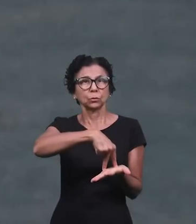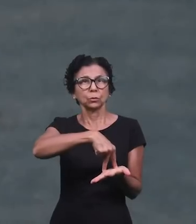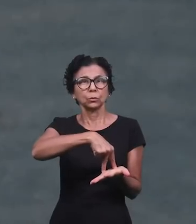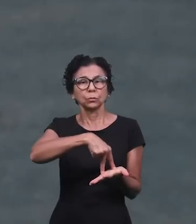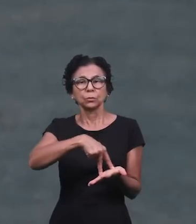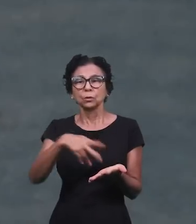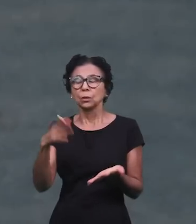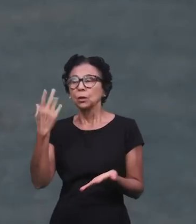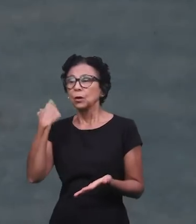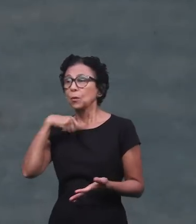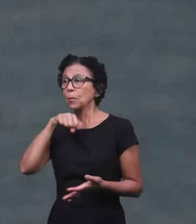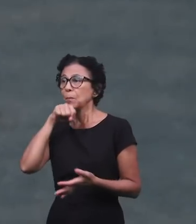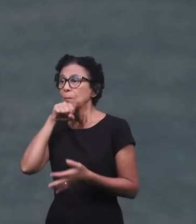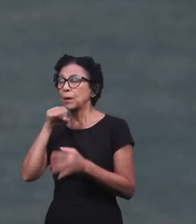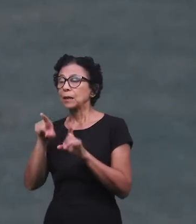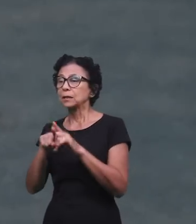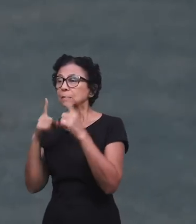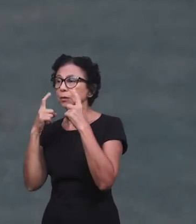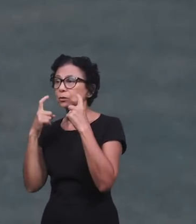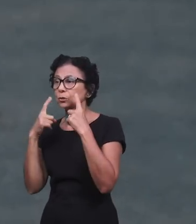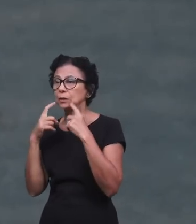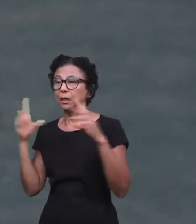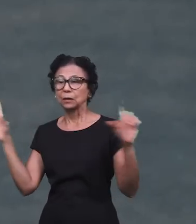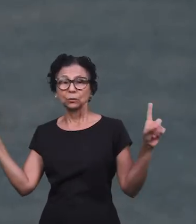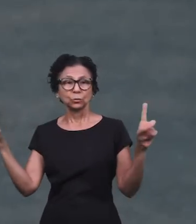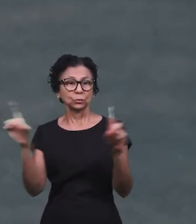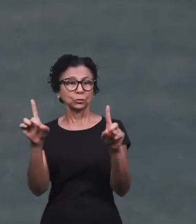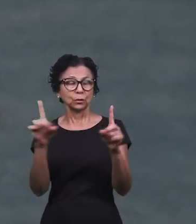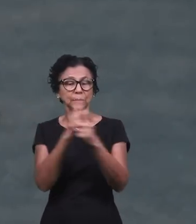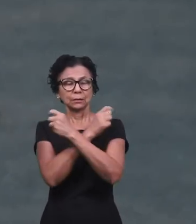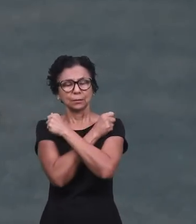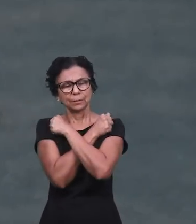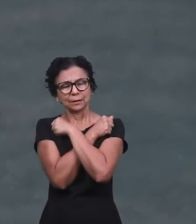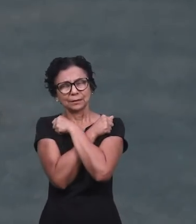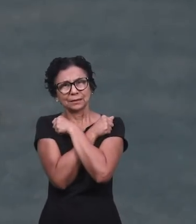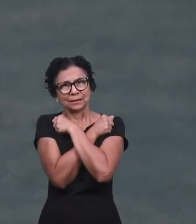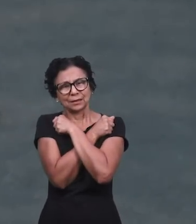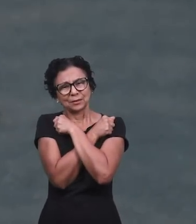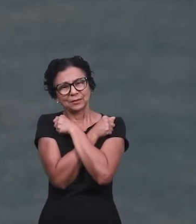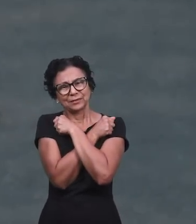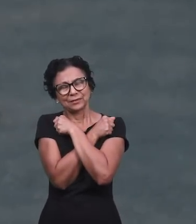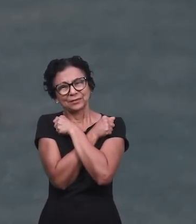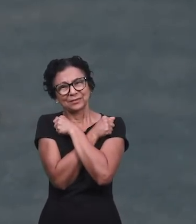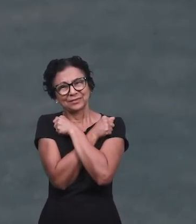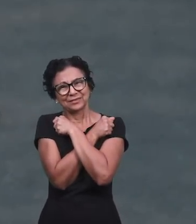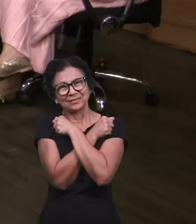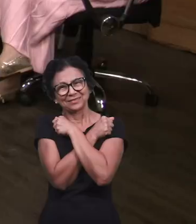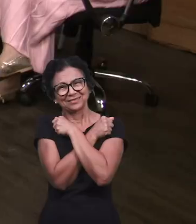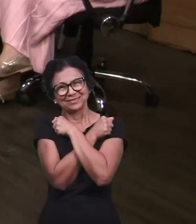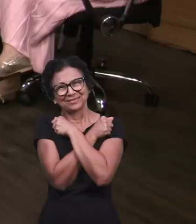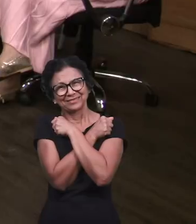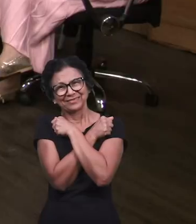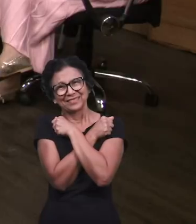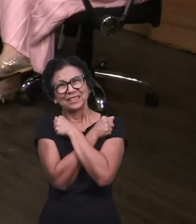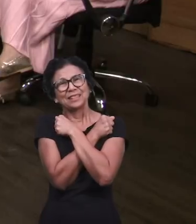estava chorando. Glória a Deus. Os dois se abraçaram. E o Senhor operou uma bênção naquele lar, naquela hora. Então,